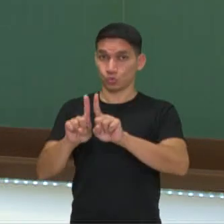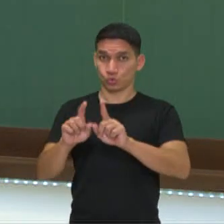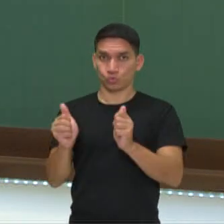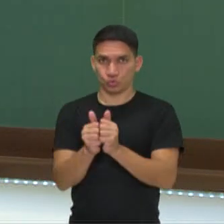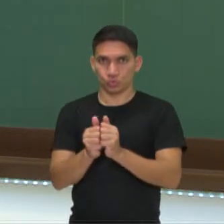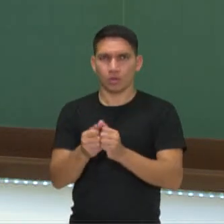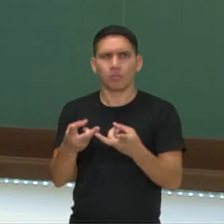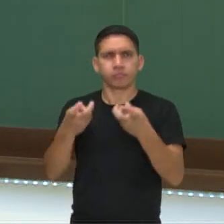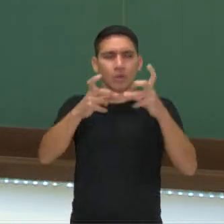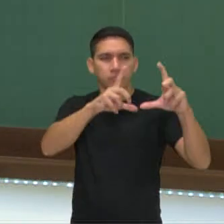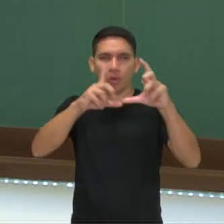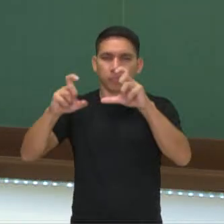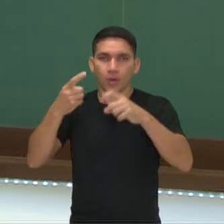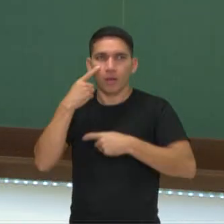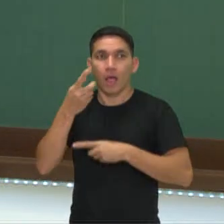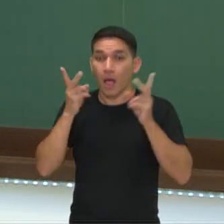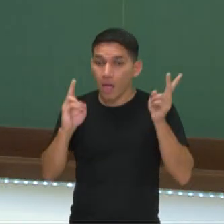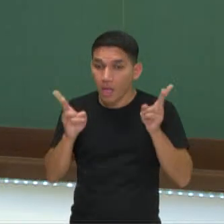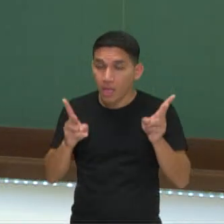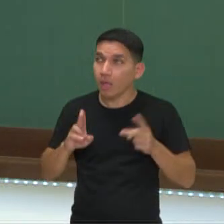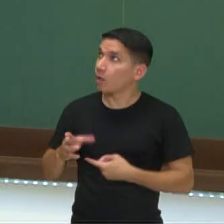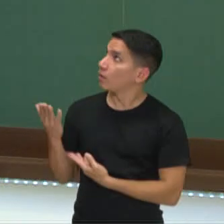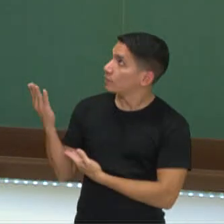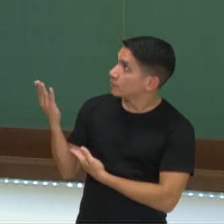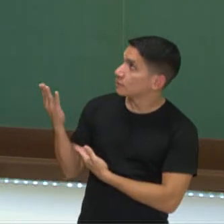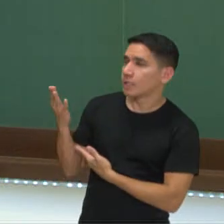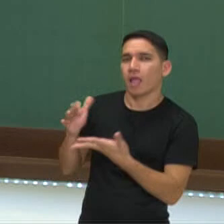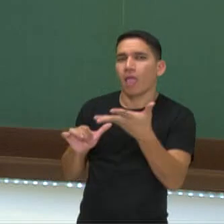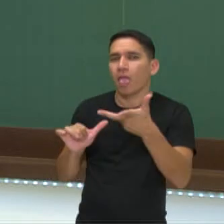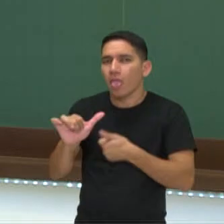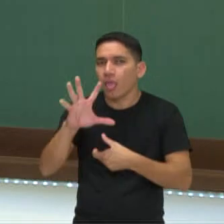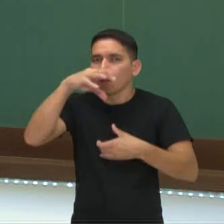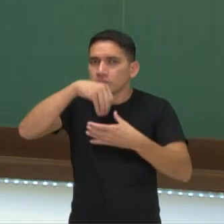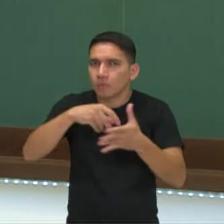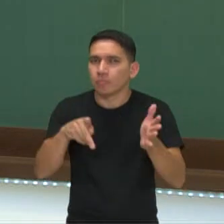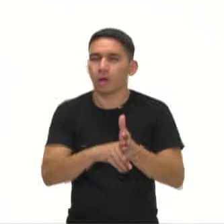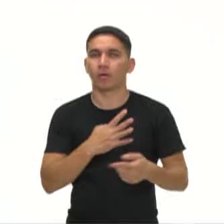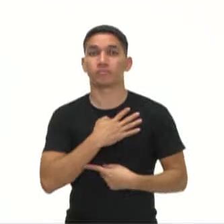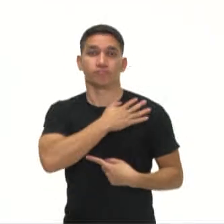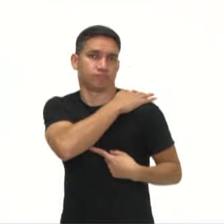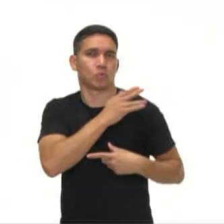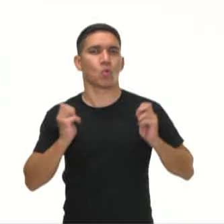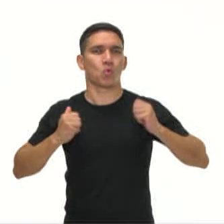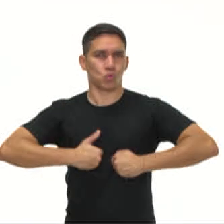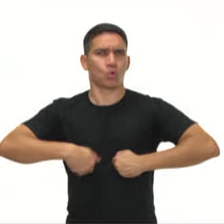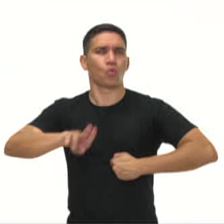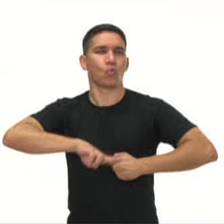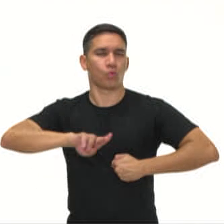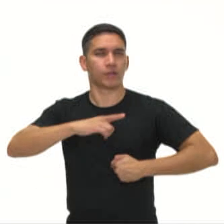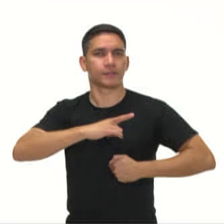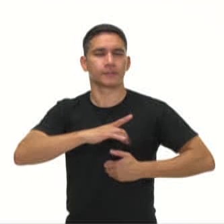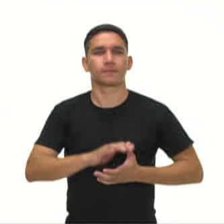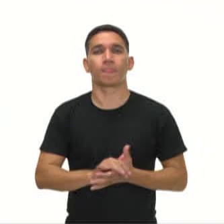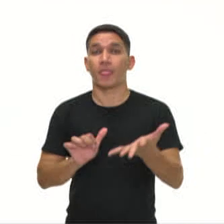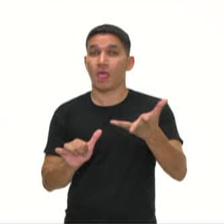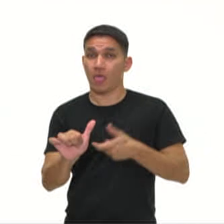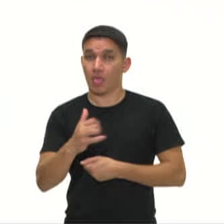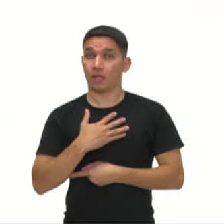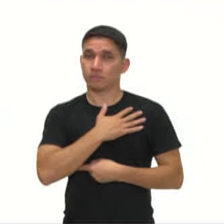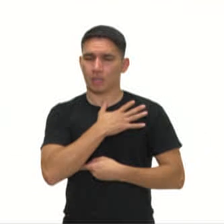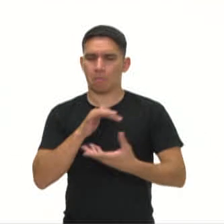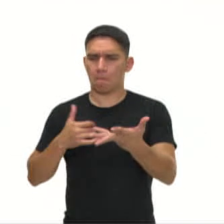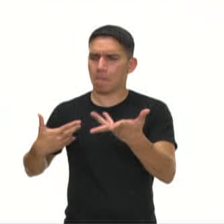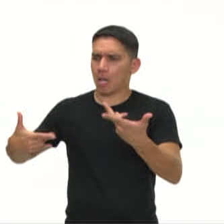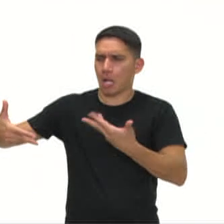que nas imagens, em ambas, você percebe caráter militarista, essas roupas militares, muitos elementos militares ao